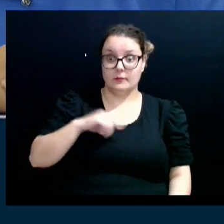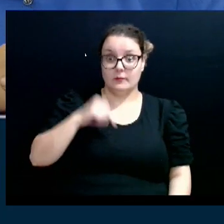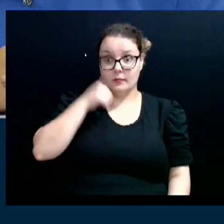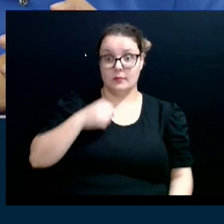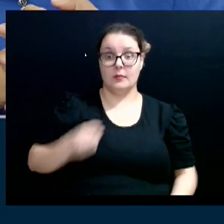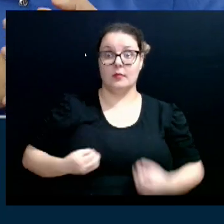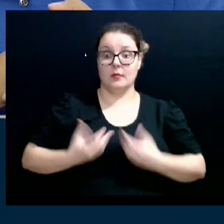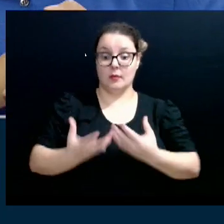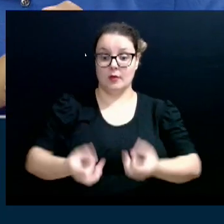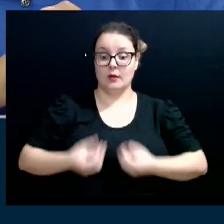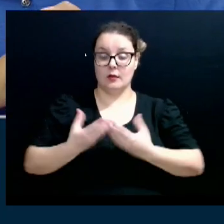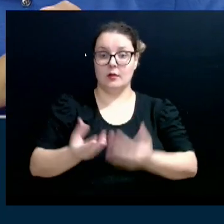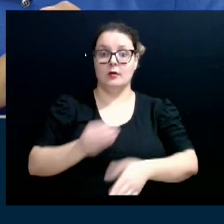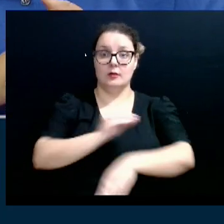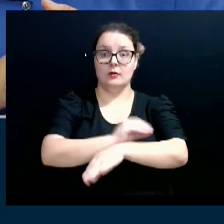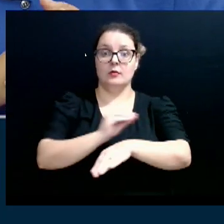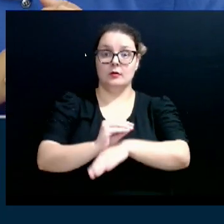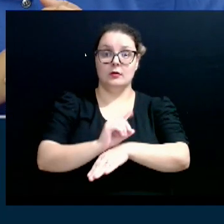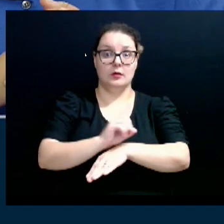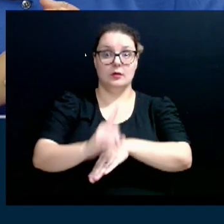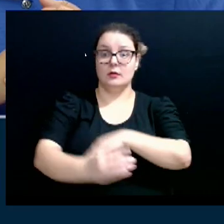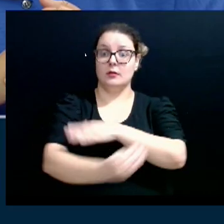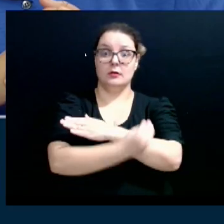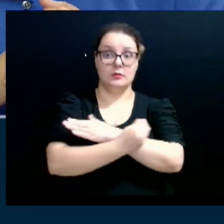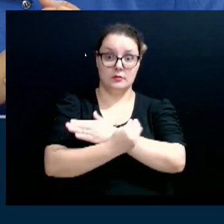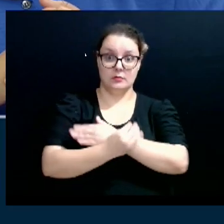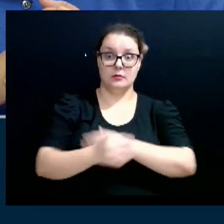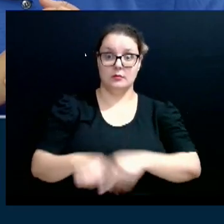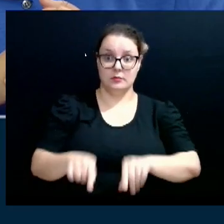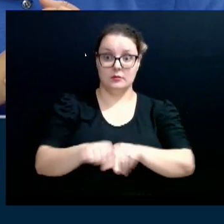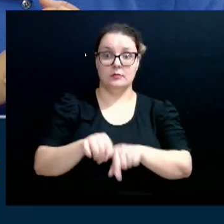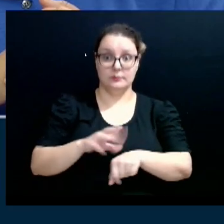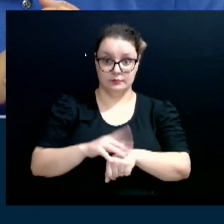cuidado e não são cuidadas. Elas também adoecem.